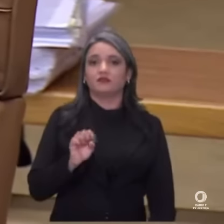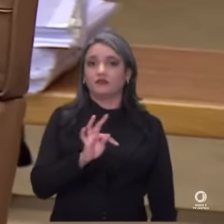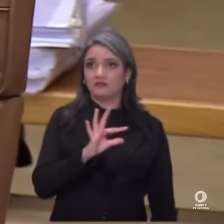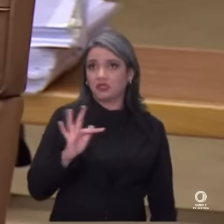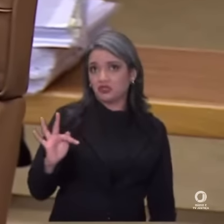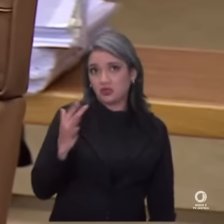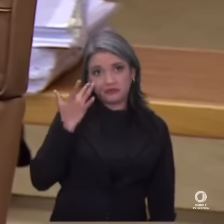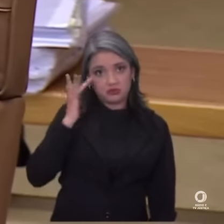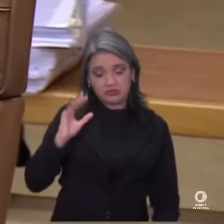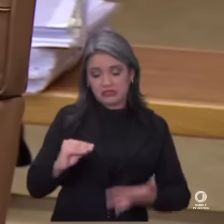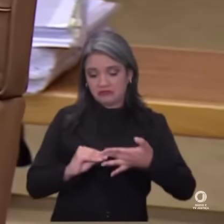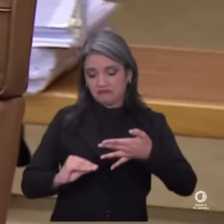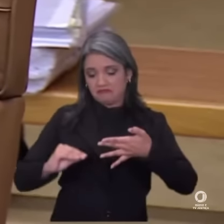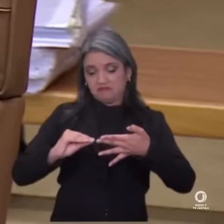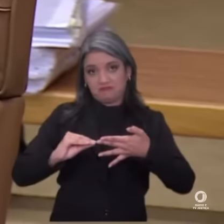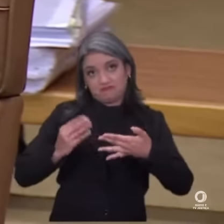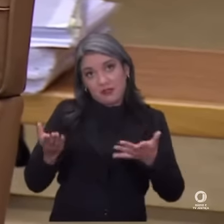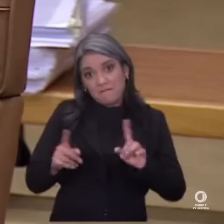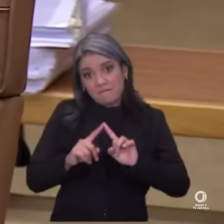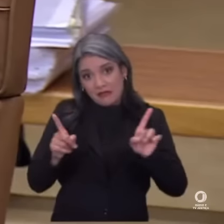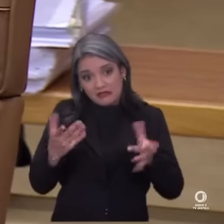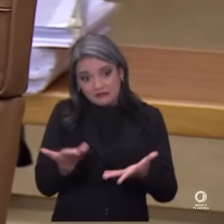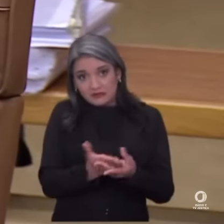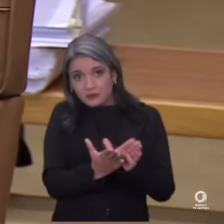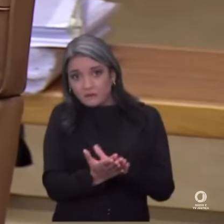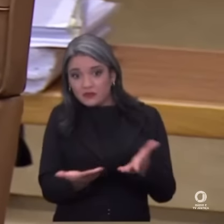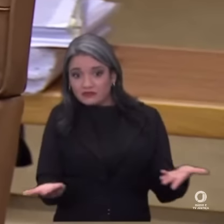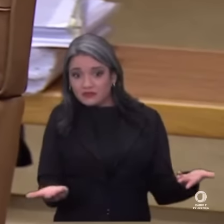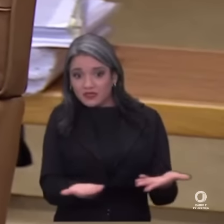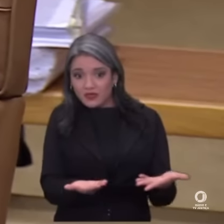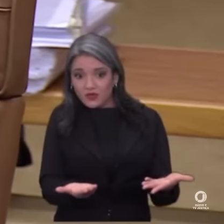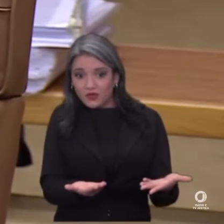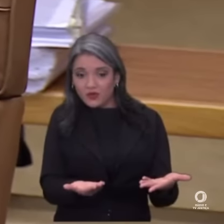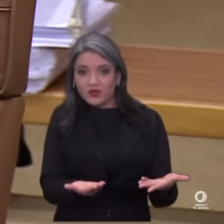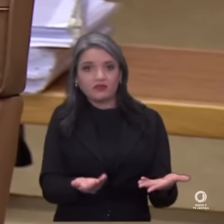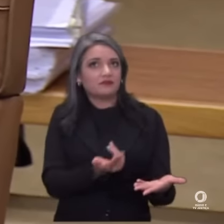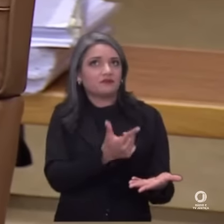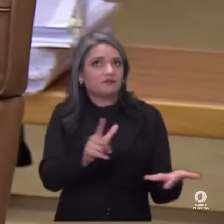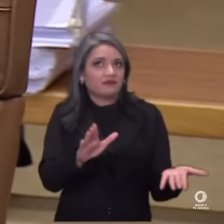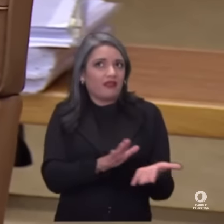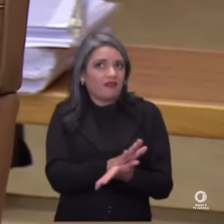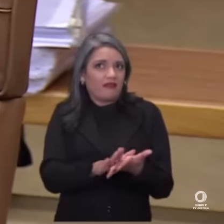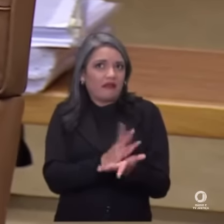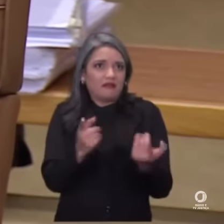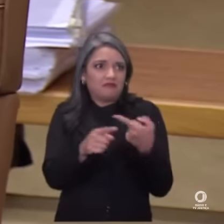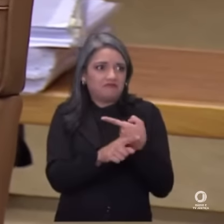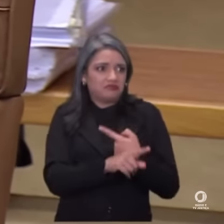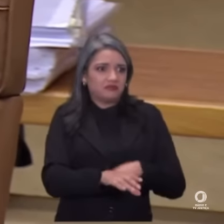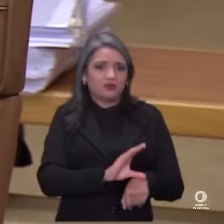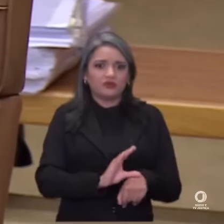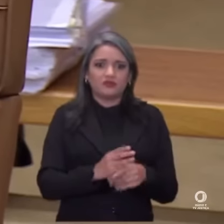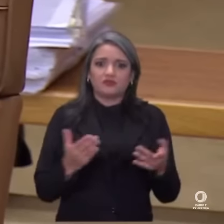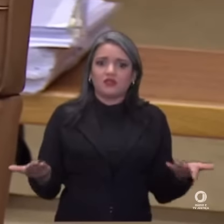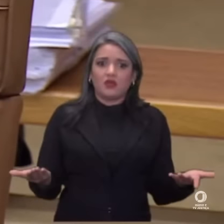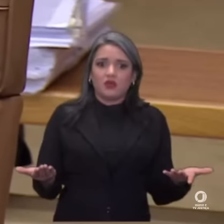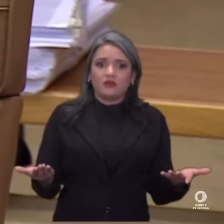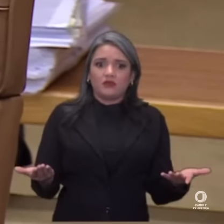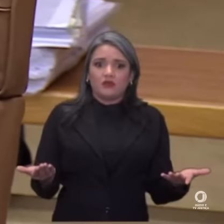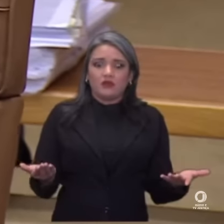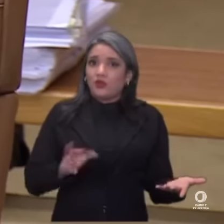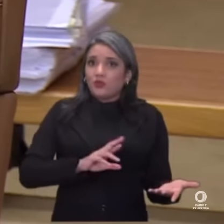nesses autos, não tem a controvérsia de índole constitucional explicitada, não tem